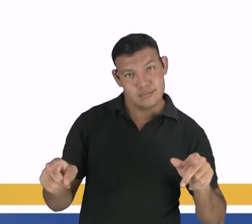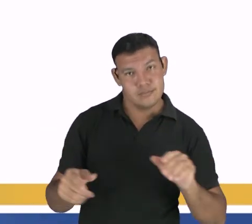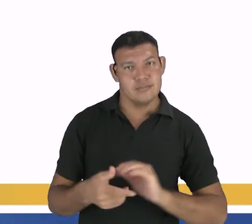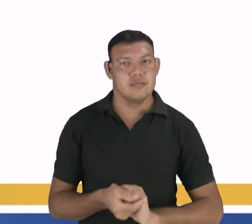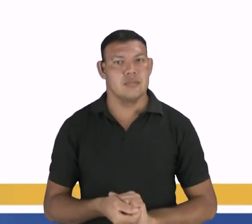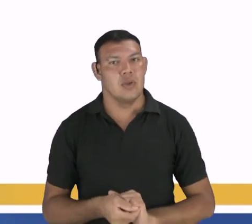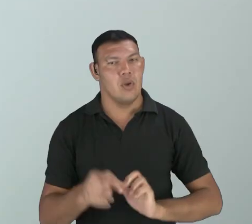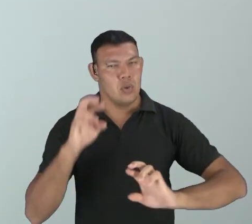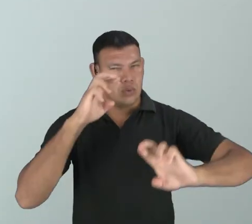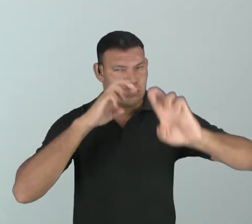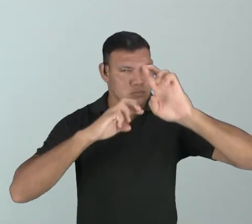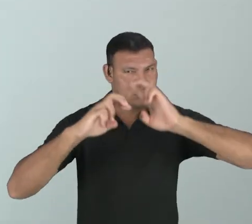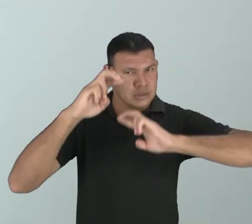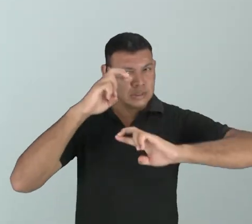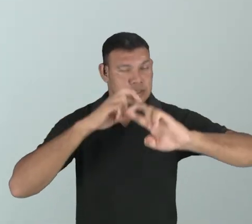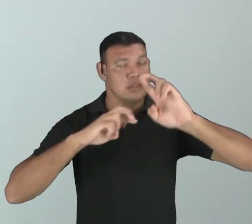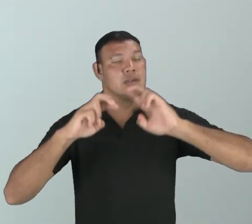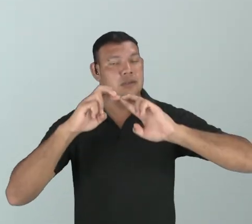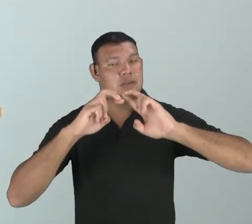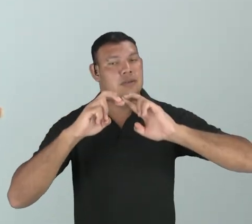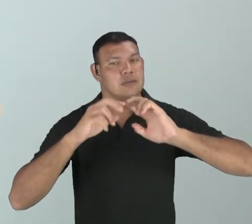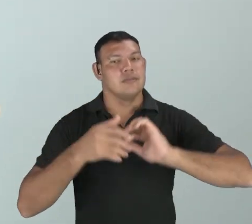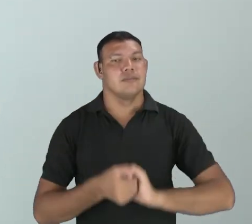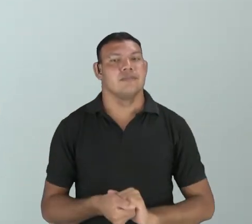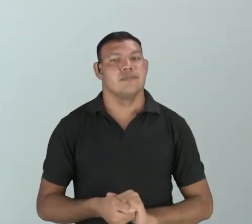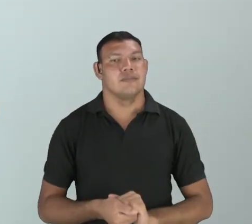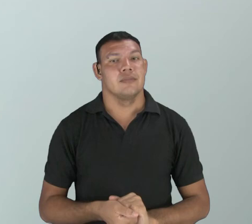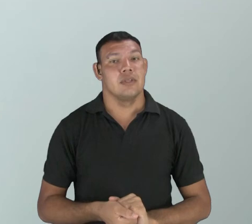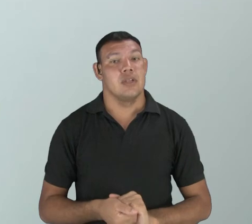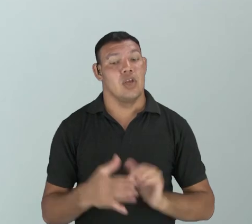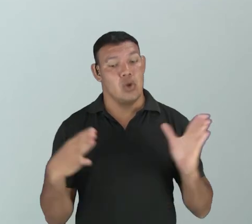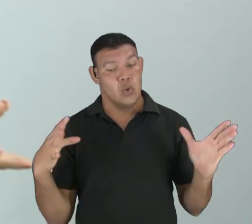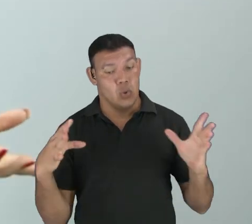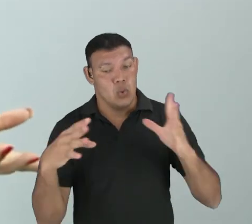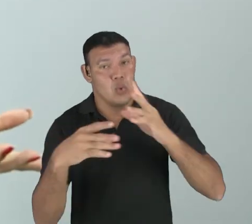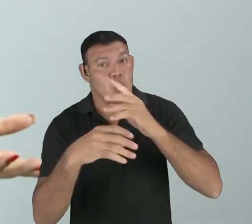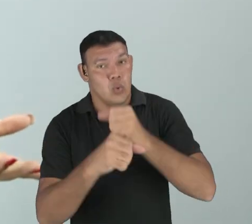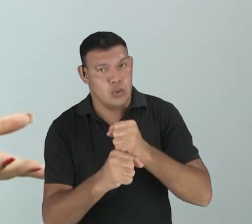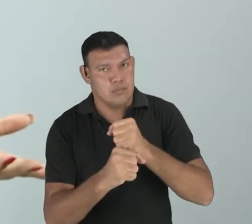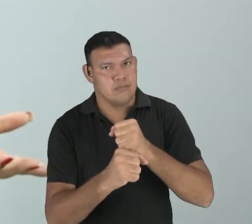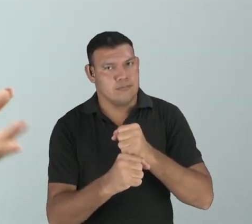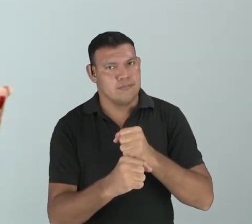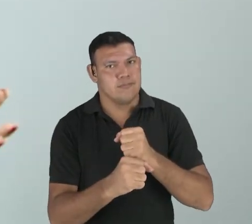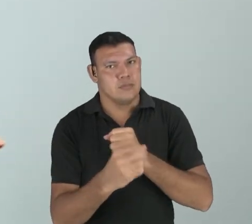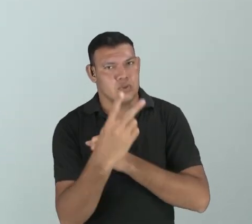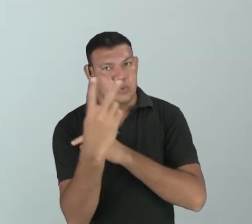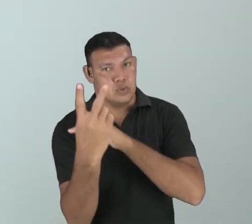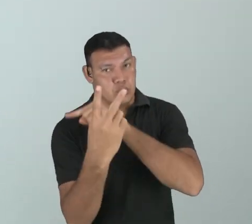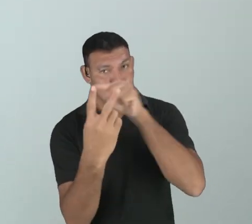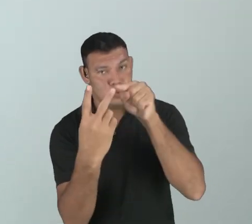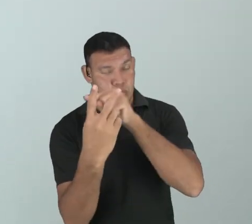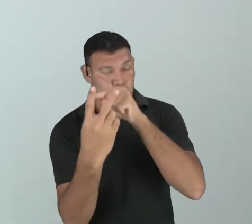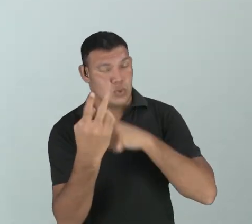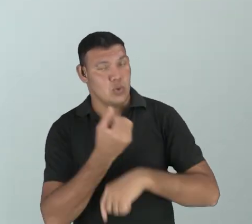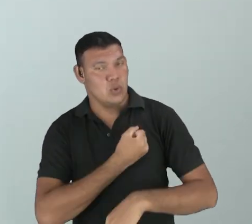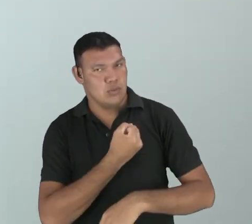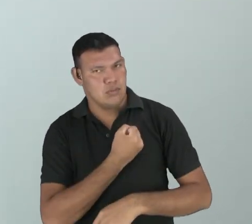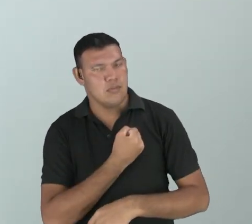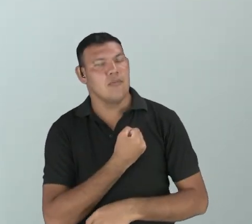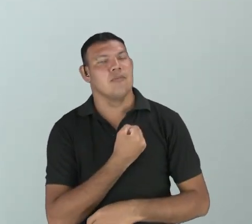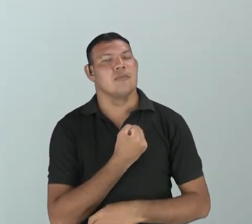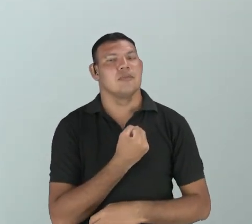aí, né, que nós podemos concluir que quando somamos dois números com sinais